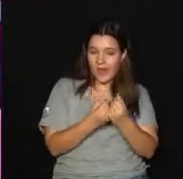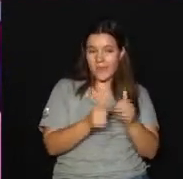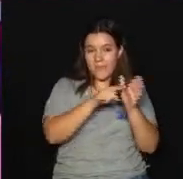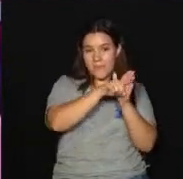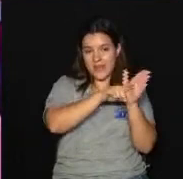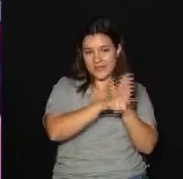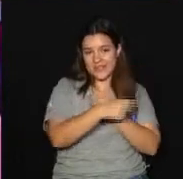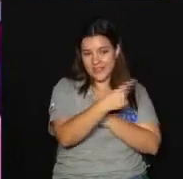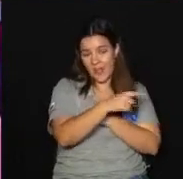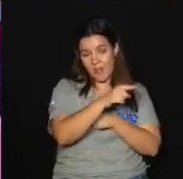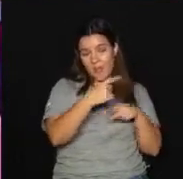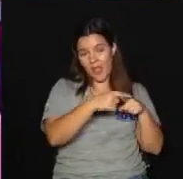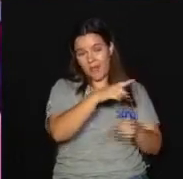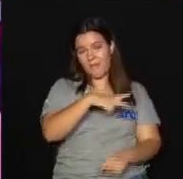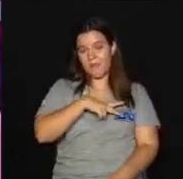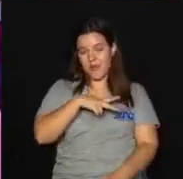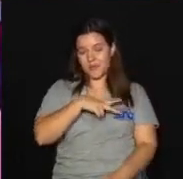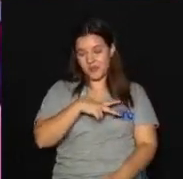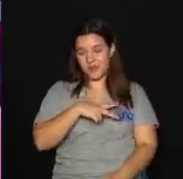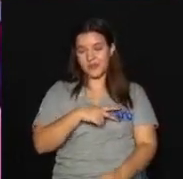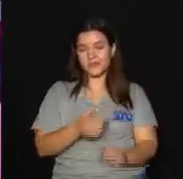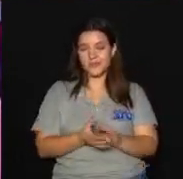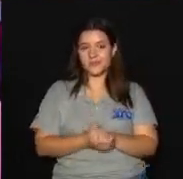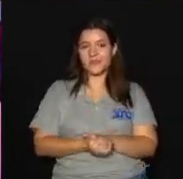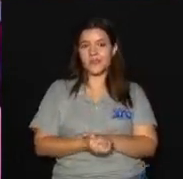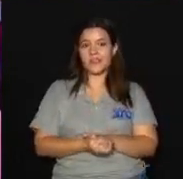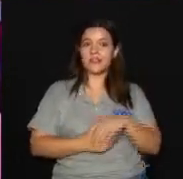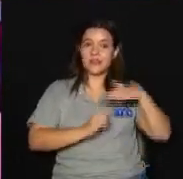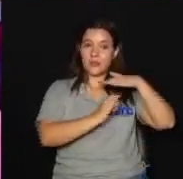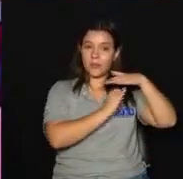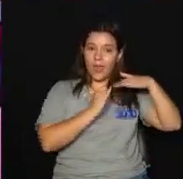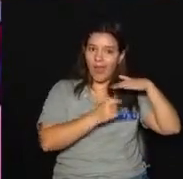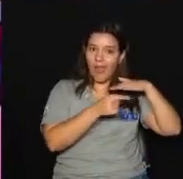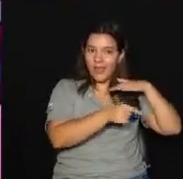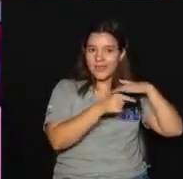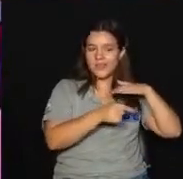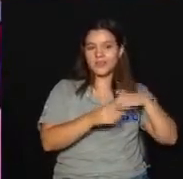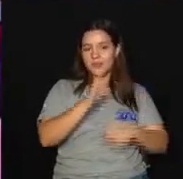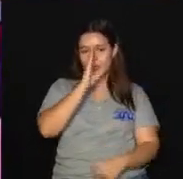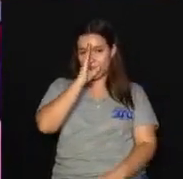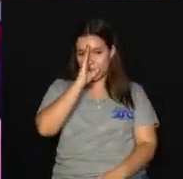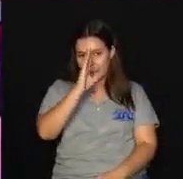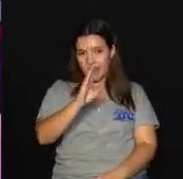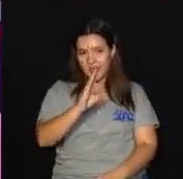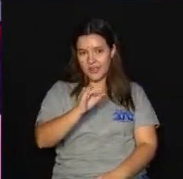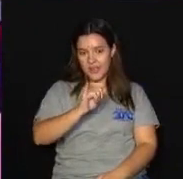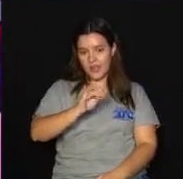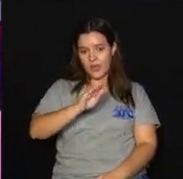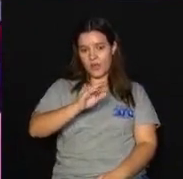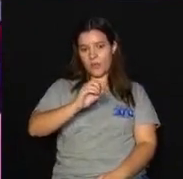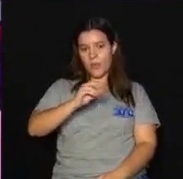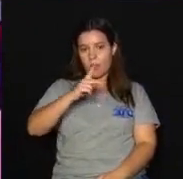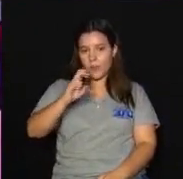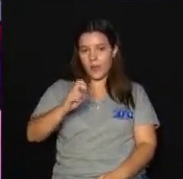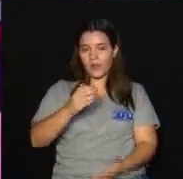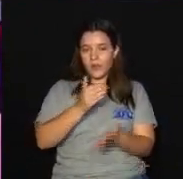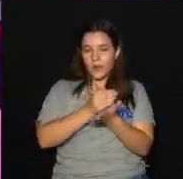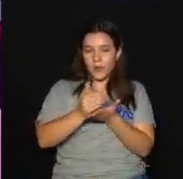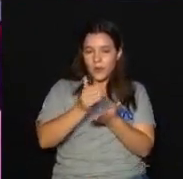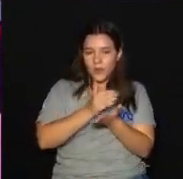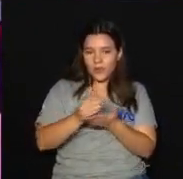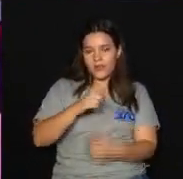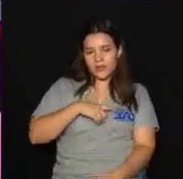do serviço que ele vai prestar. Então, os próprios institutos, principalmente o Ibope, passou a